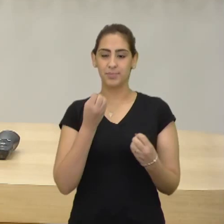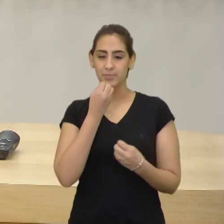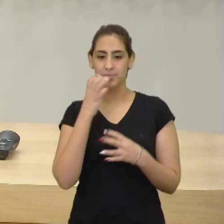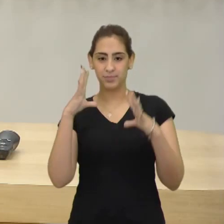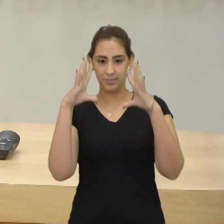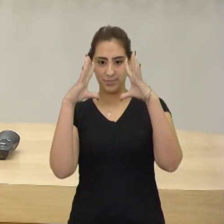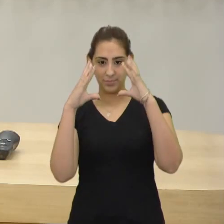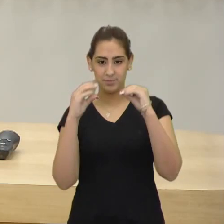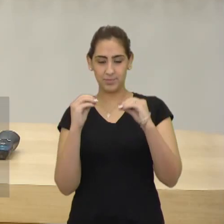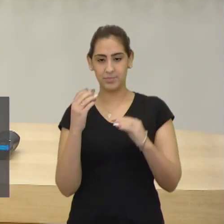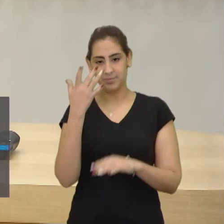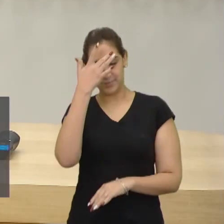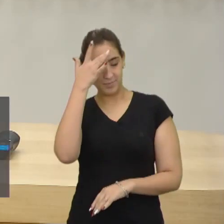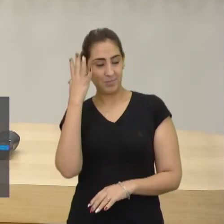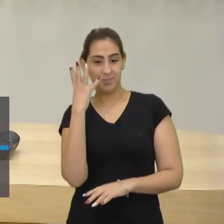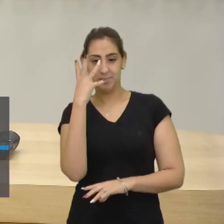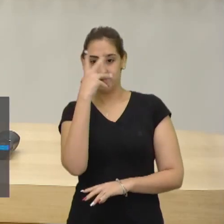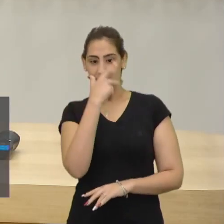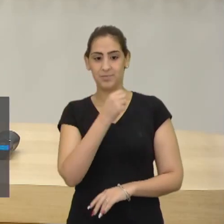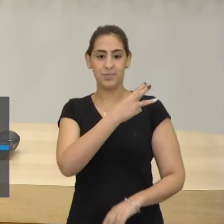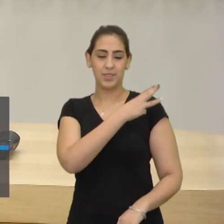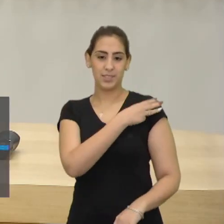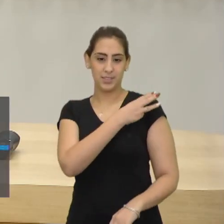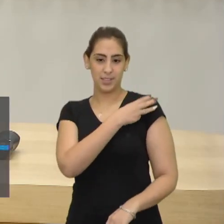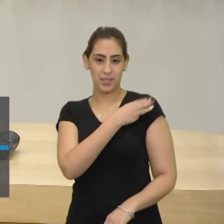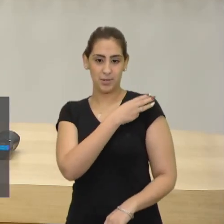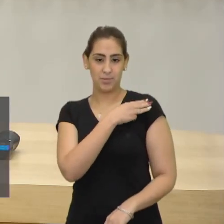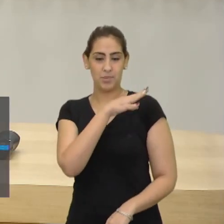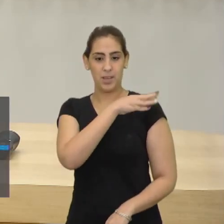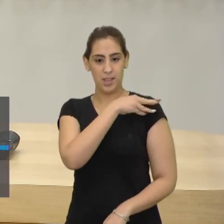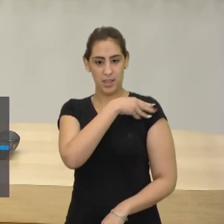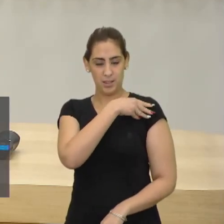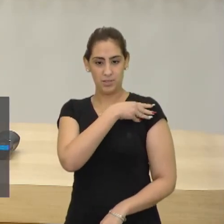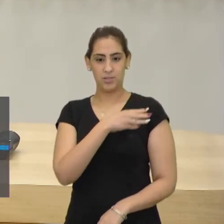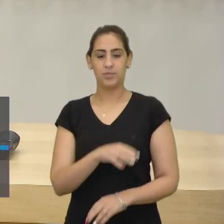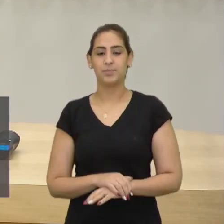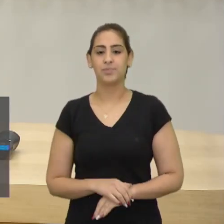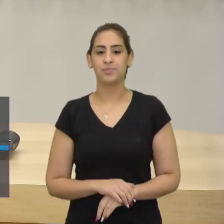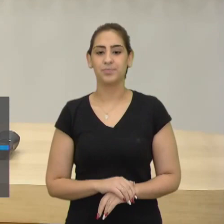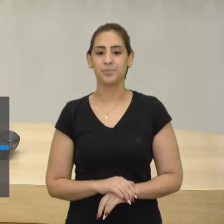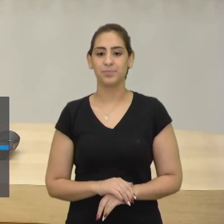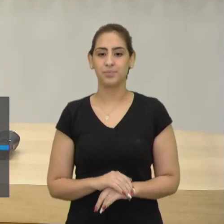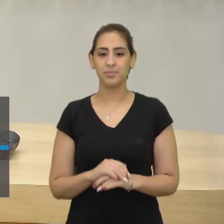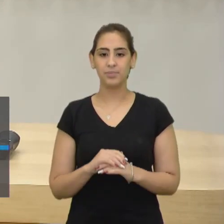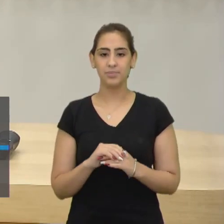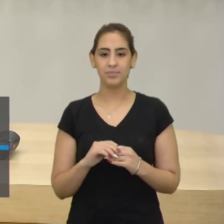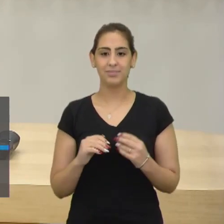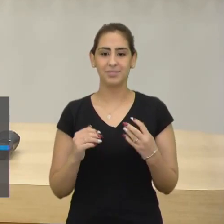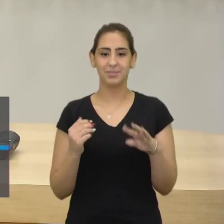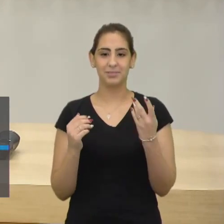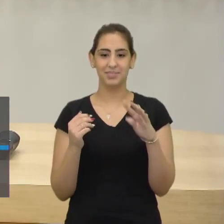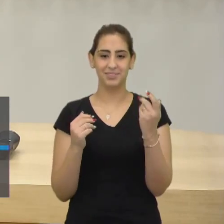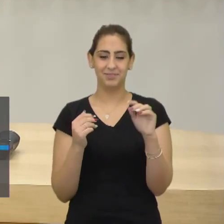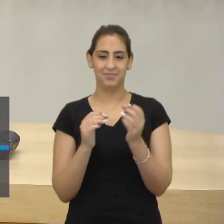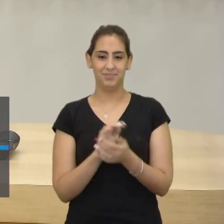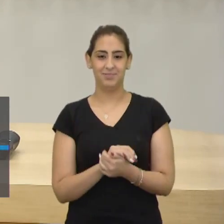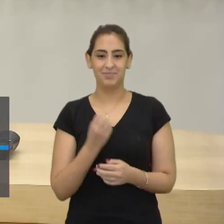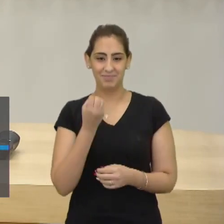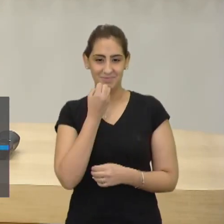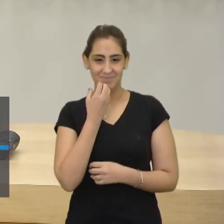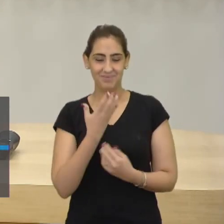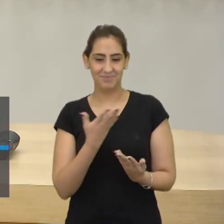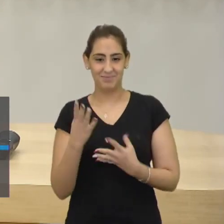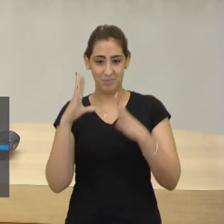Boa noite, gente bonita da terceira série do ensino médio. Sejam bem-vindas, sejam bem-vindos as professoras, os professores,